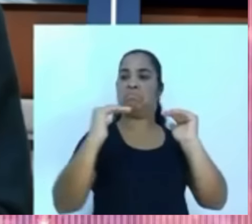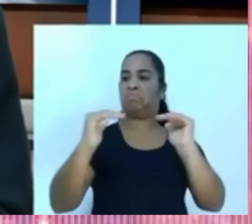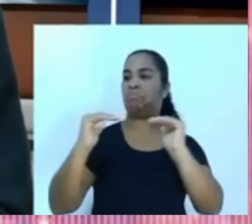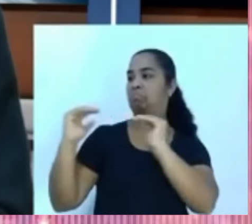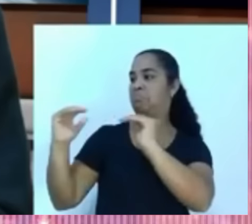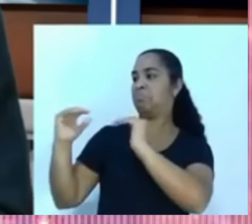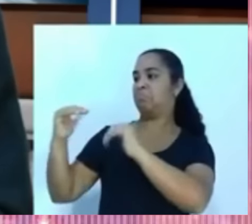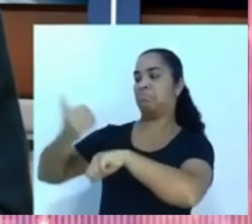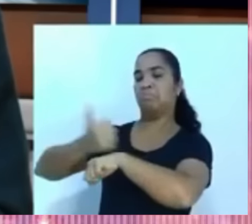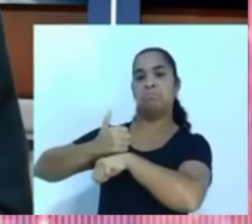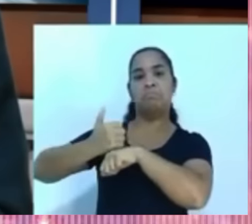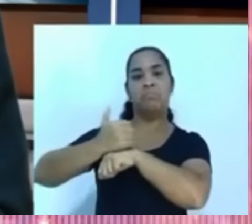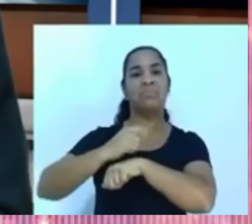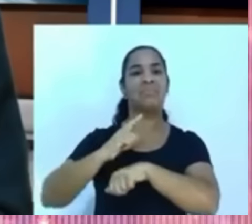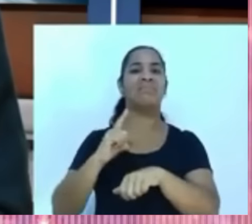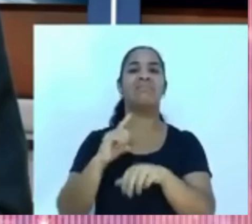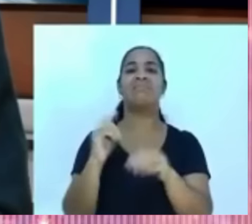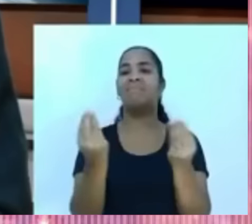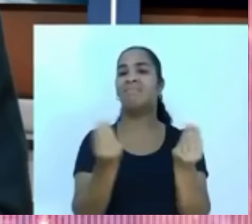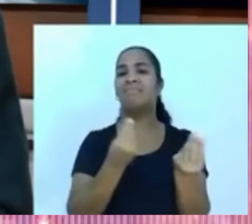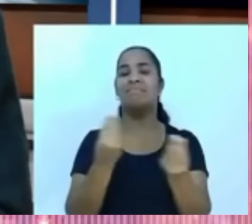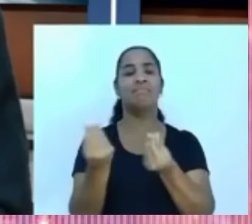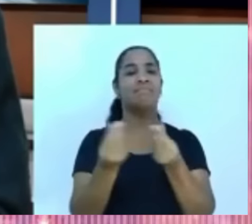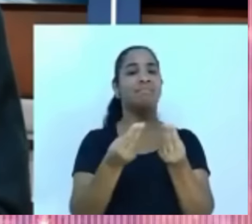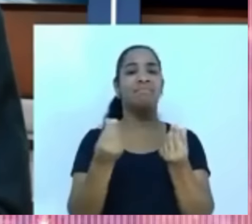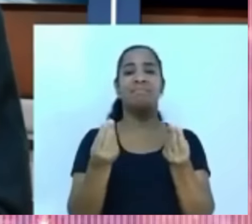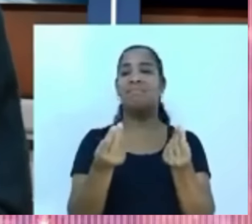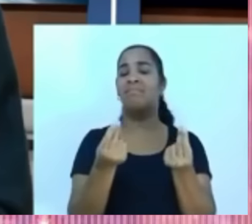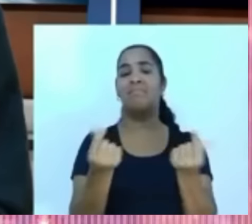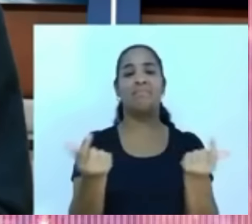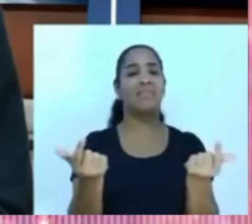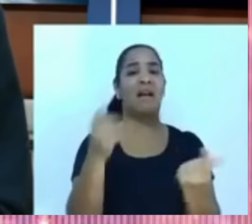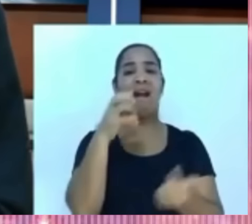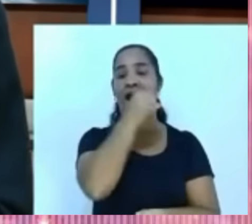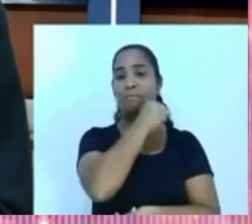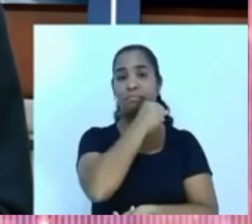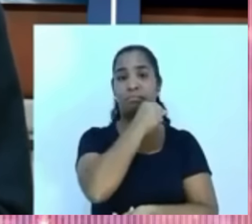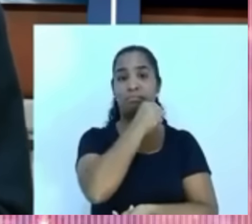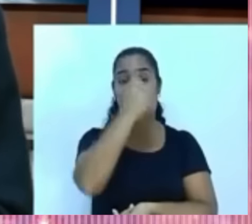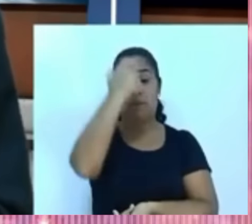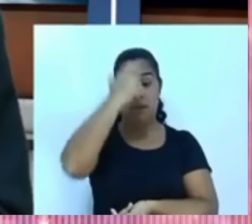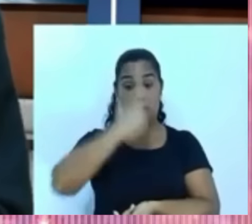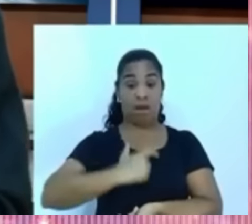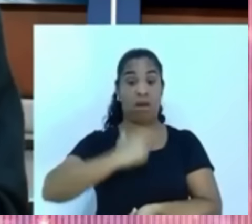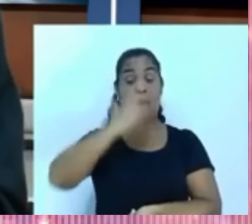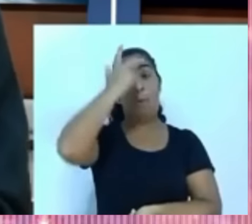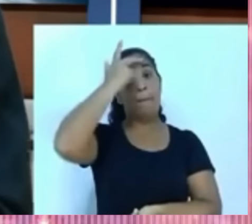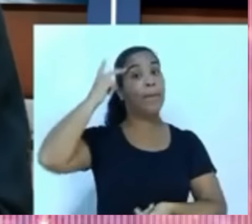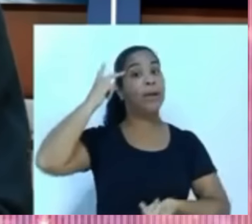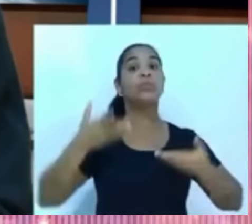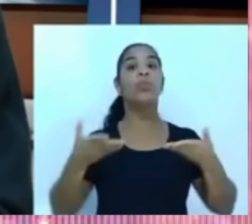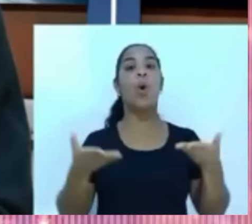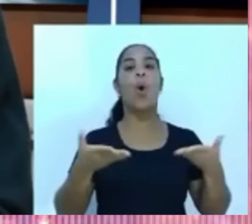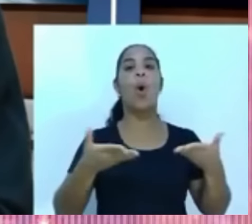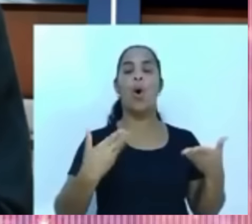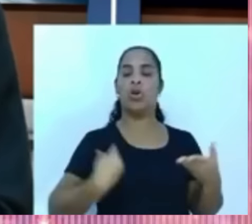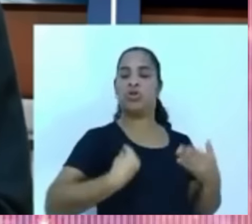de uma relatividade surpreendente o indivíduo encontra-se hoje no Ápice do